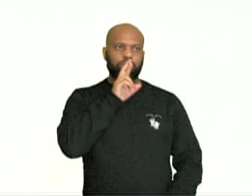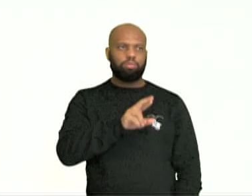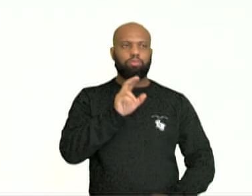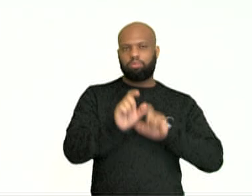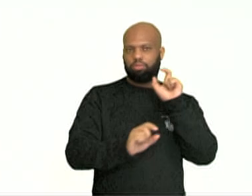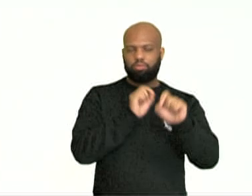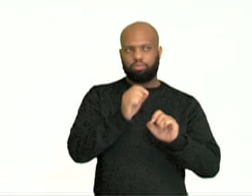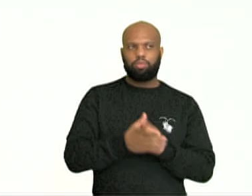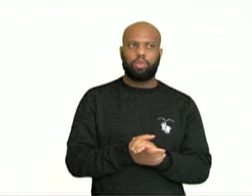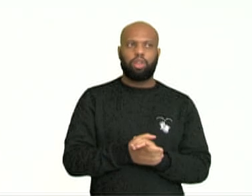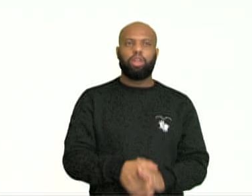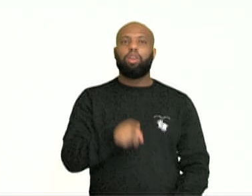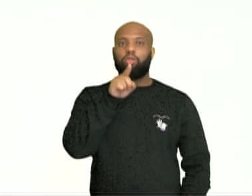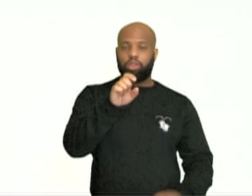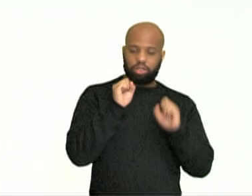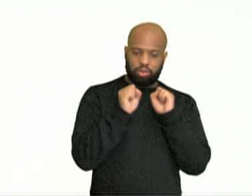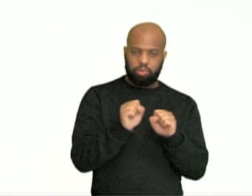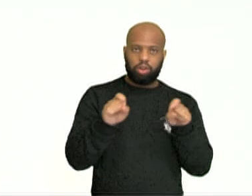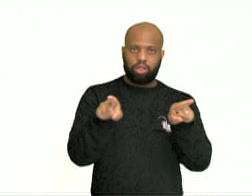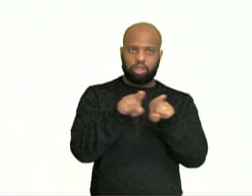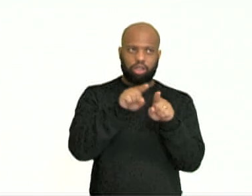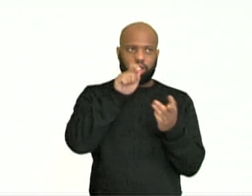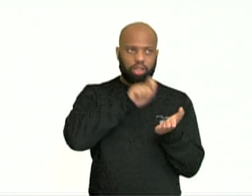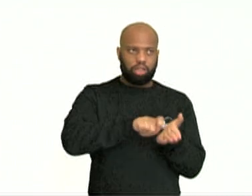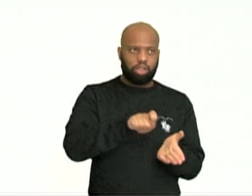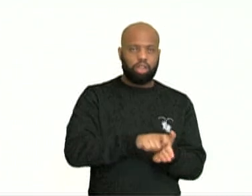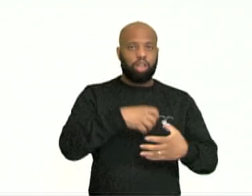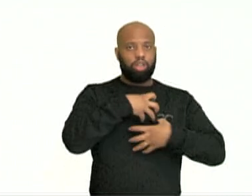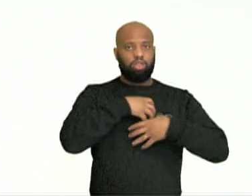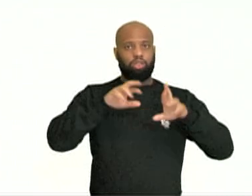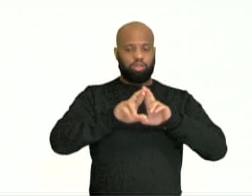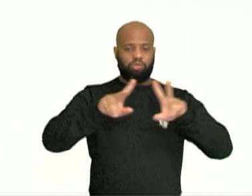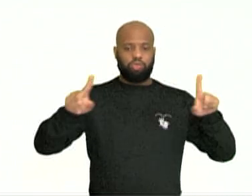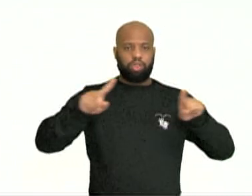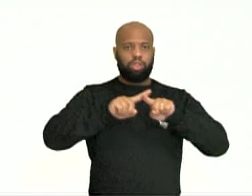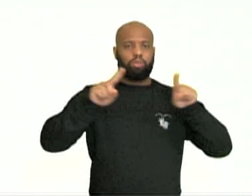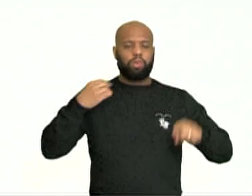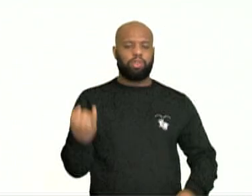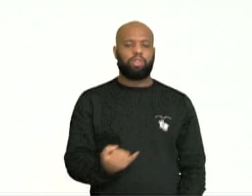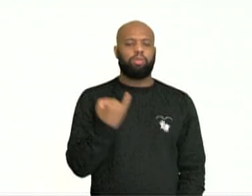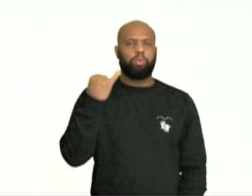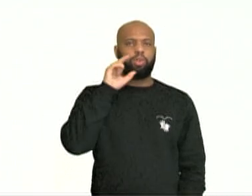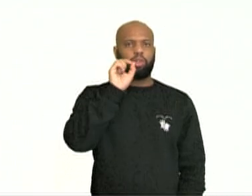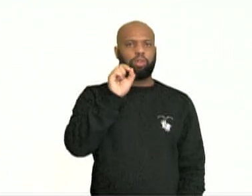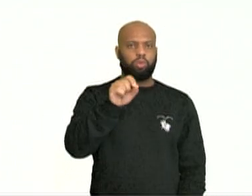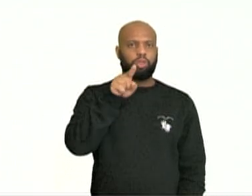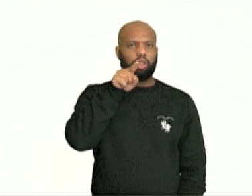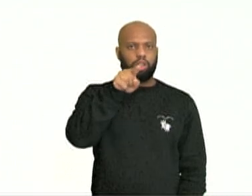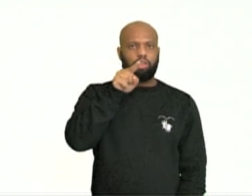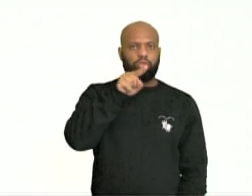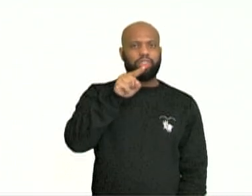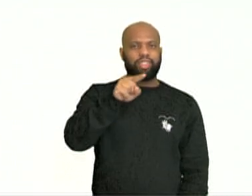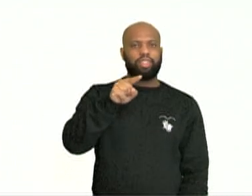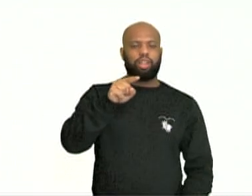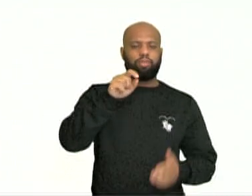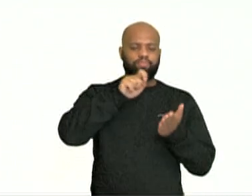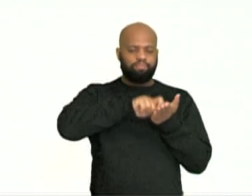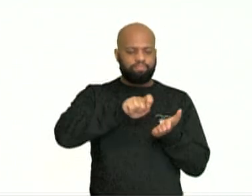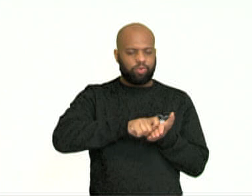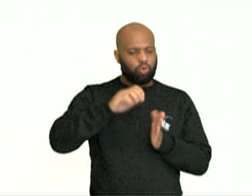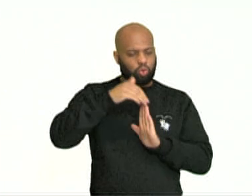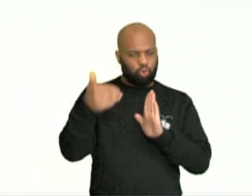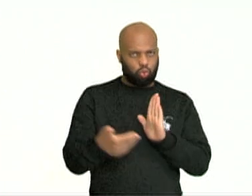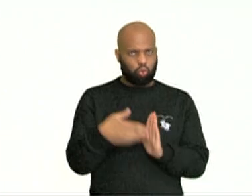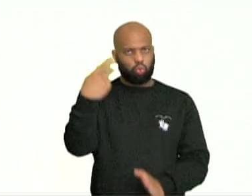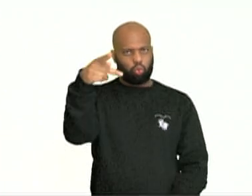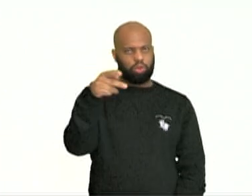para vocês podem ter anotado de uma forma diferente, mas o importante é que vocês contemplem todas essas questões na